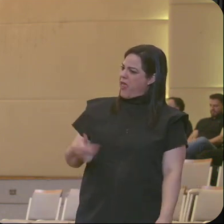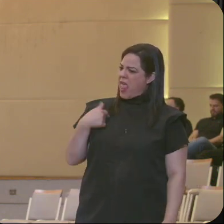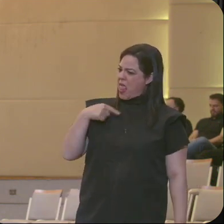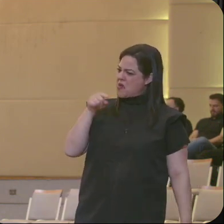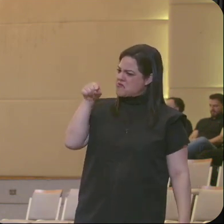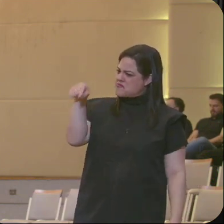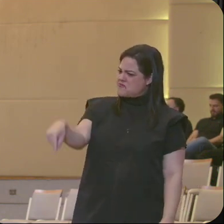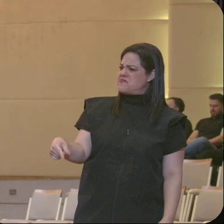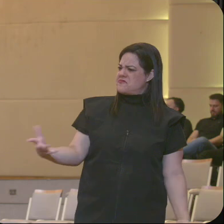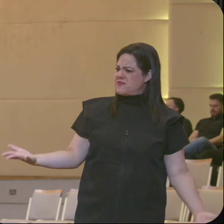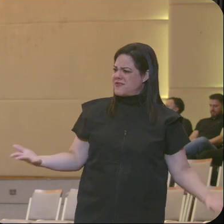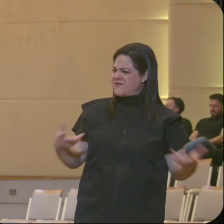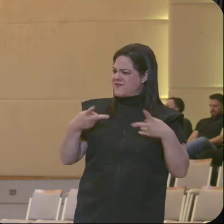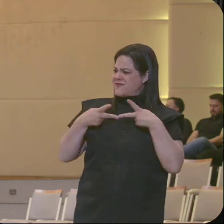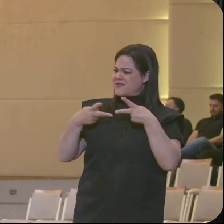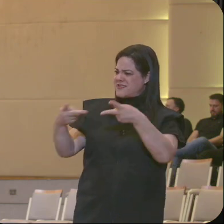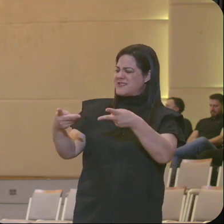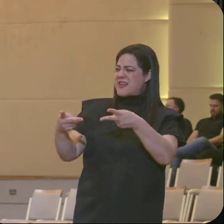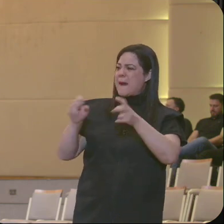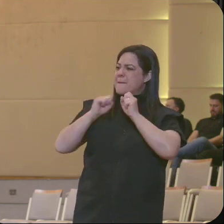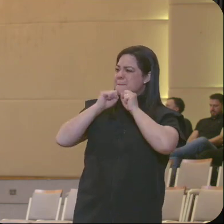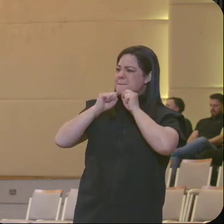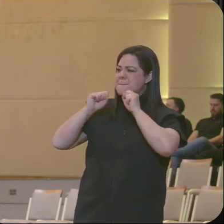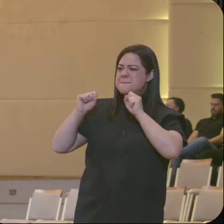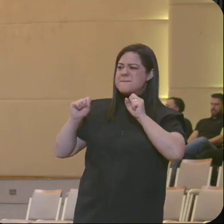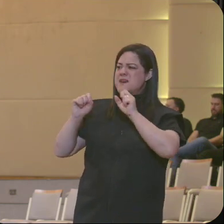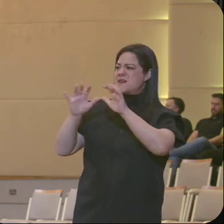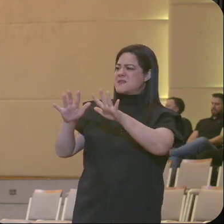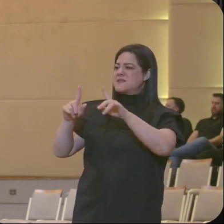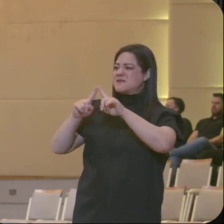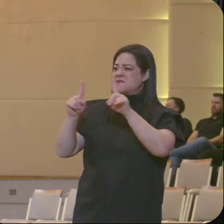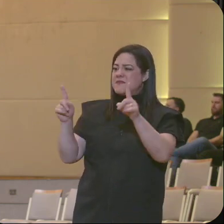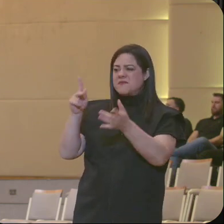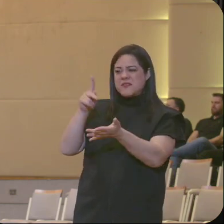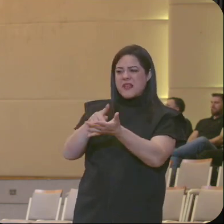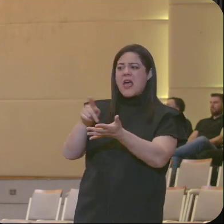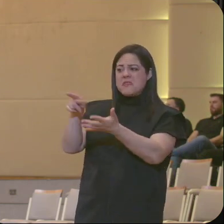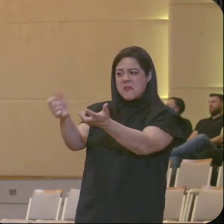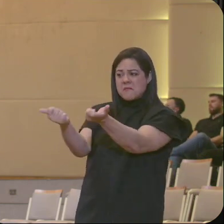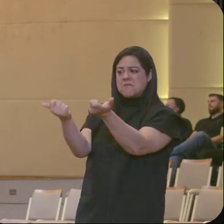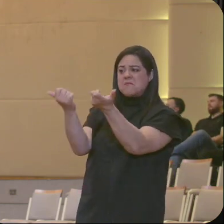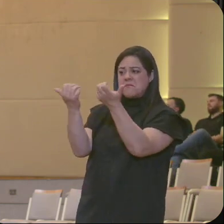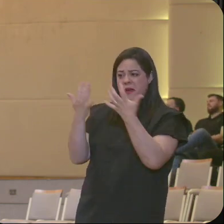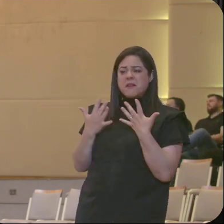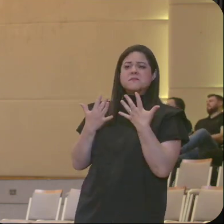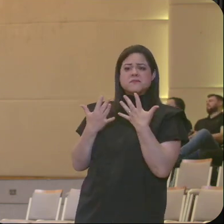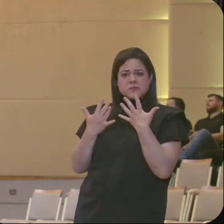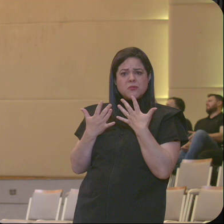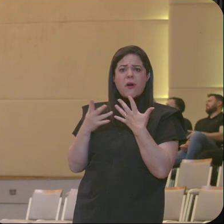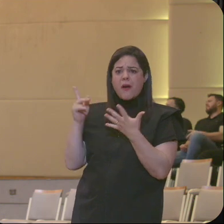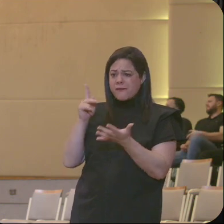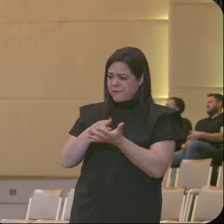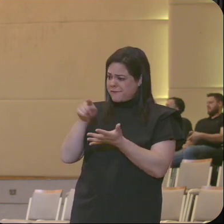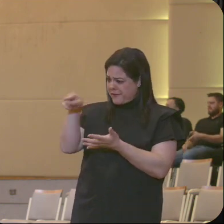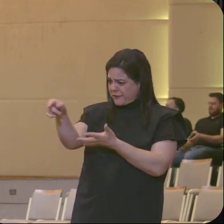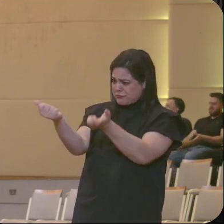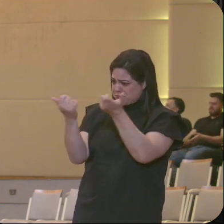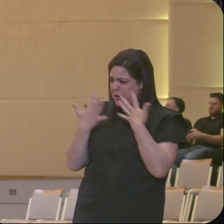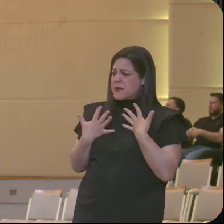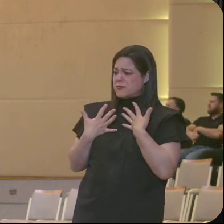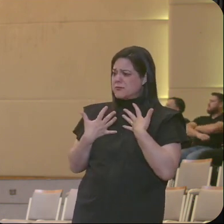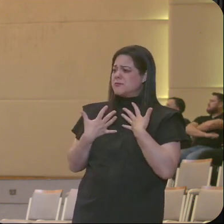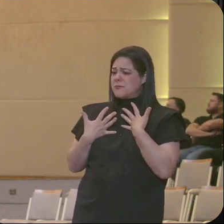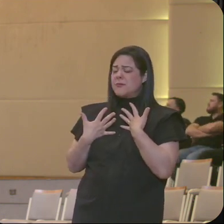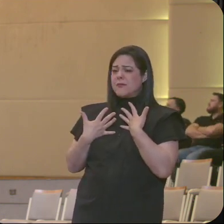aqui para abençoar de alguma forma, mas eu vou te dizer, eu estou saindo daqui mais abençoado do que eu vim abençoar. Por